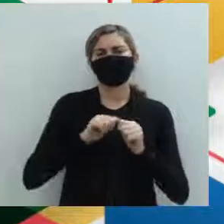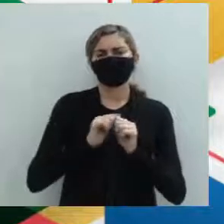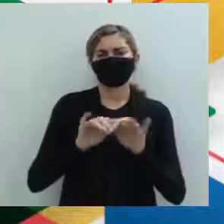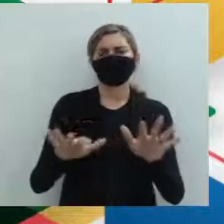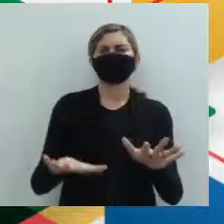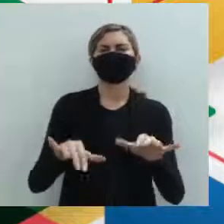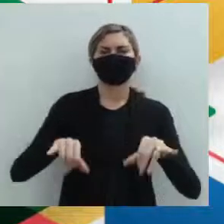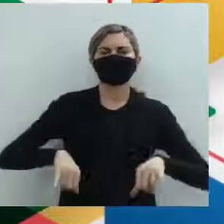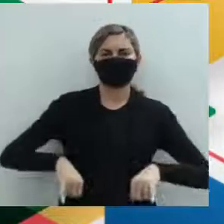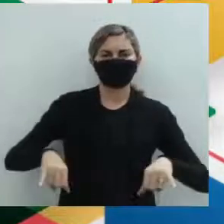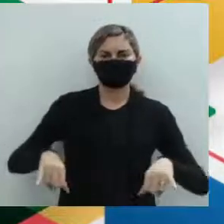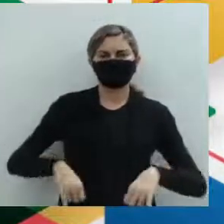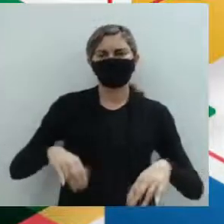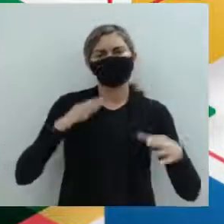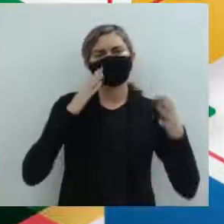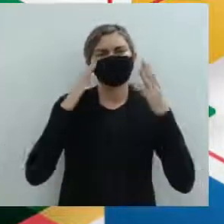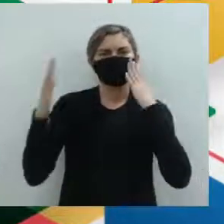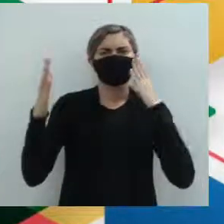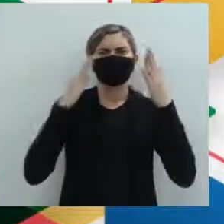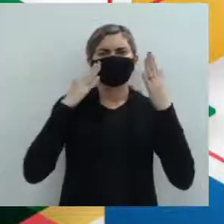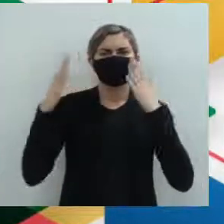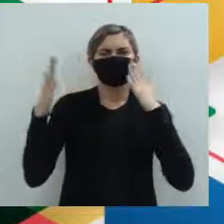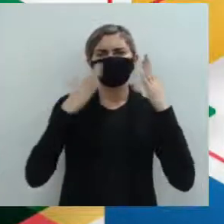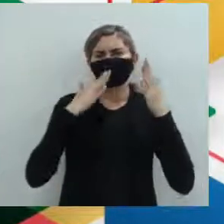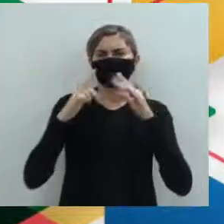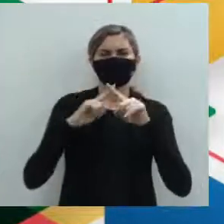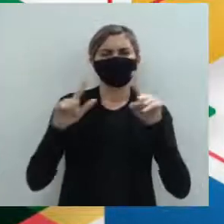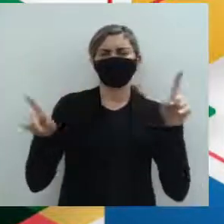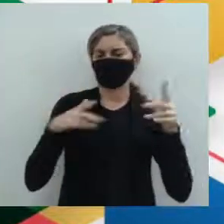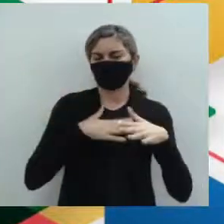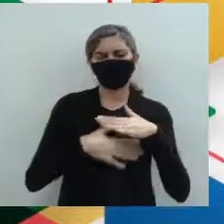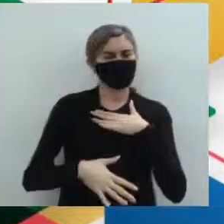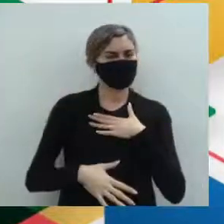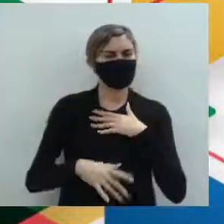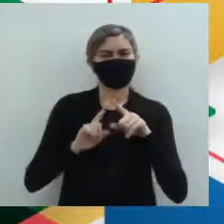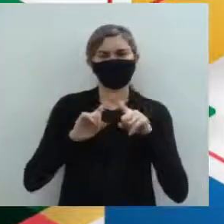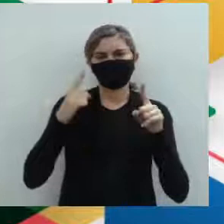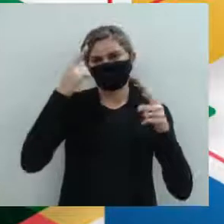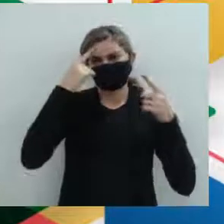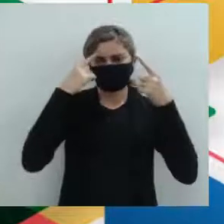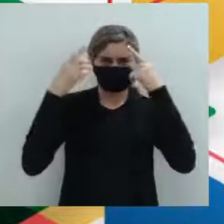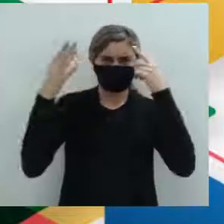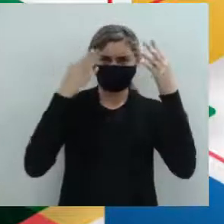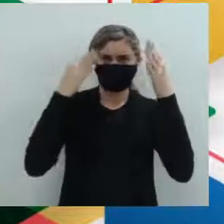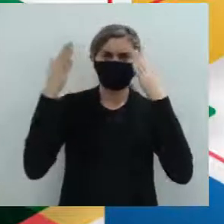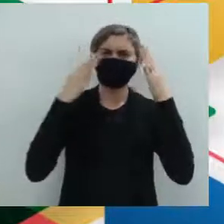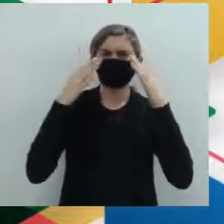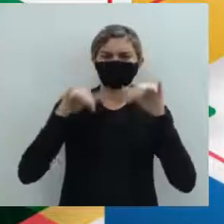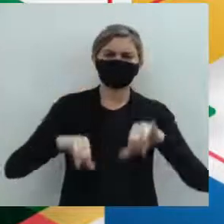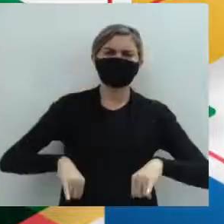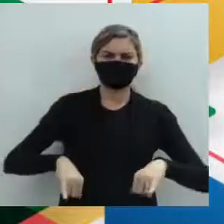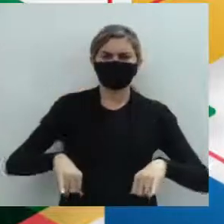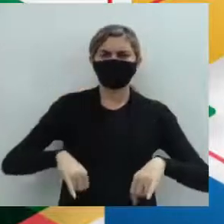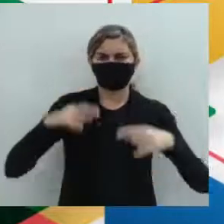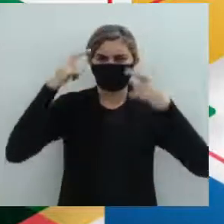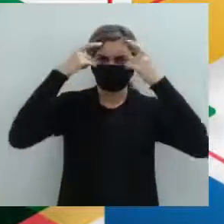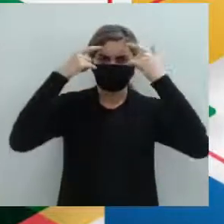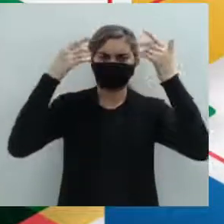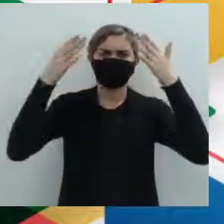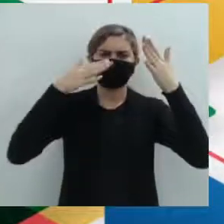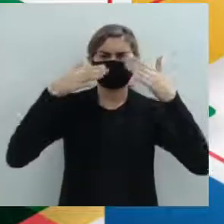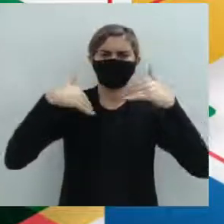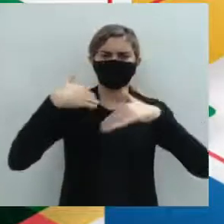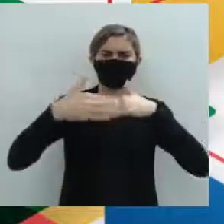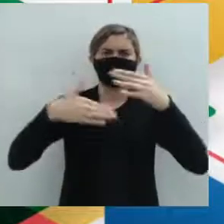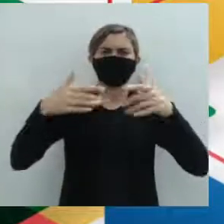de um sofrimento psíquico, não é mais um sofrimento físico, mas um sofrimento psíquico, lembrando que o sofrimento psíquico